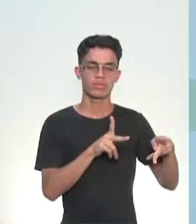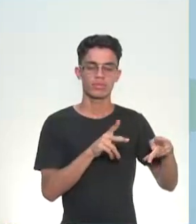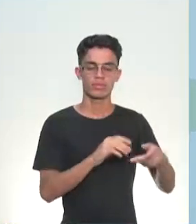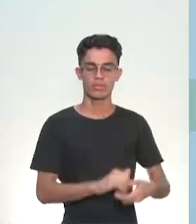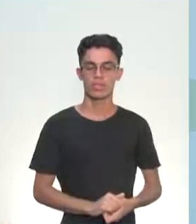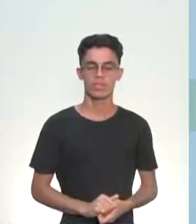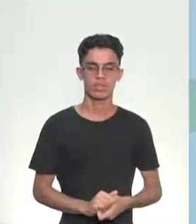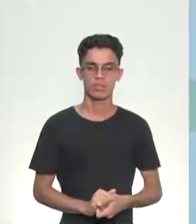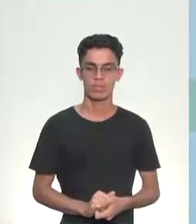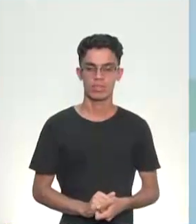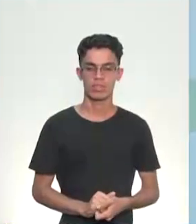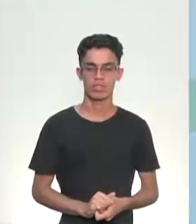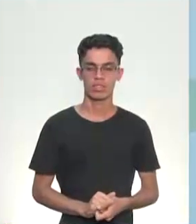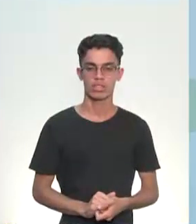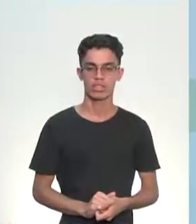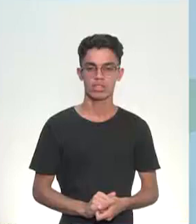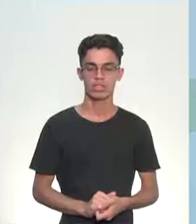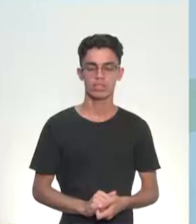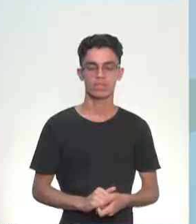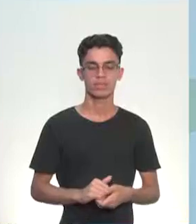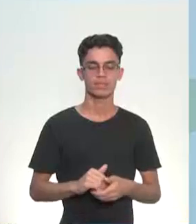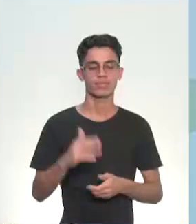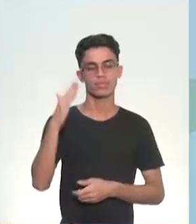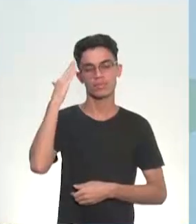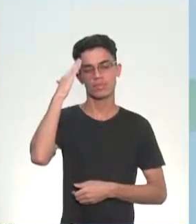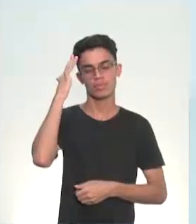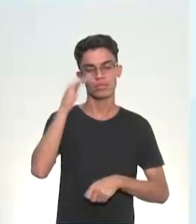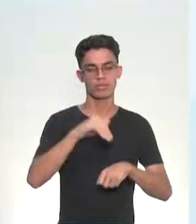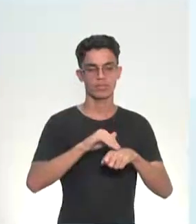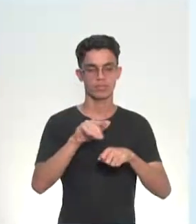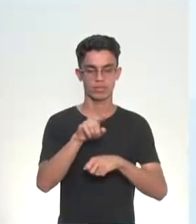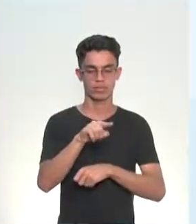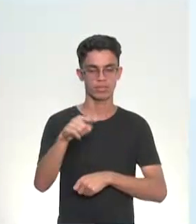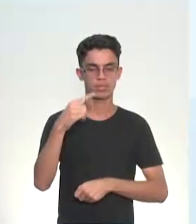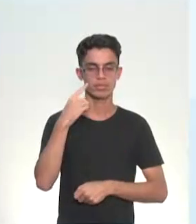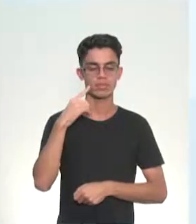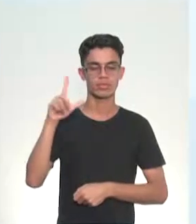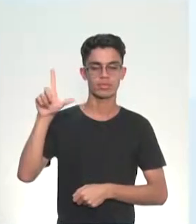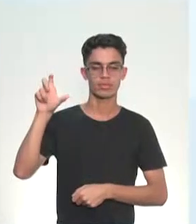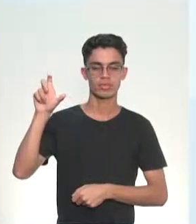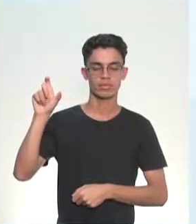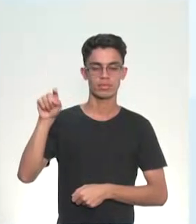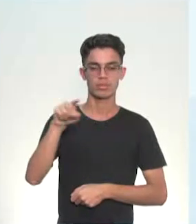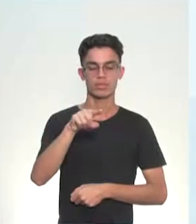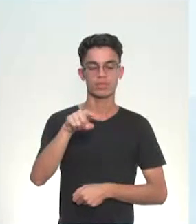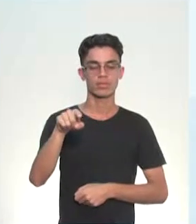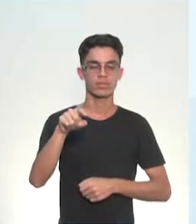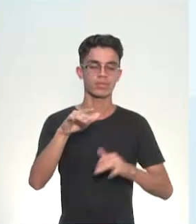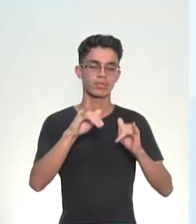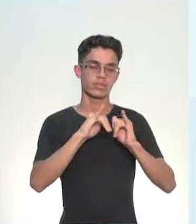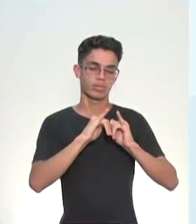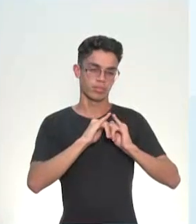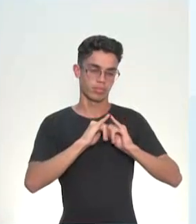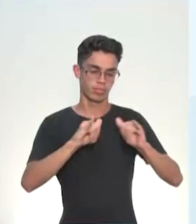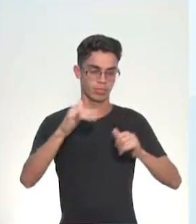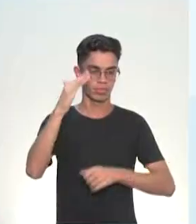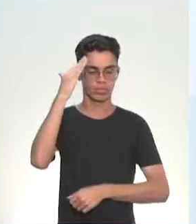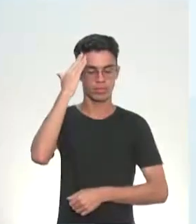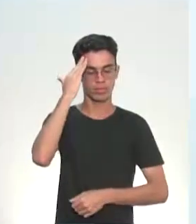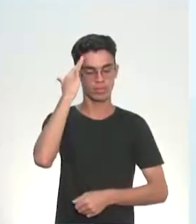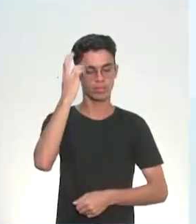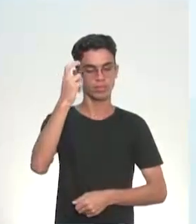querido país, tá certo, pessoal? Tem um Saiba Mais, rapidinho, entre aí, printem a tela, para vocês saberem um pouco mais da